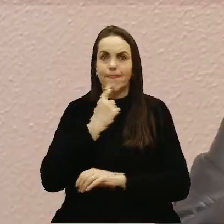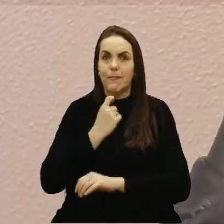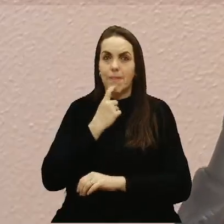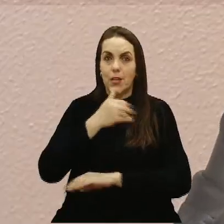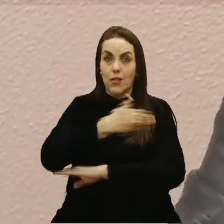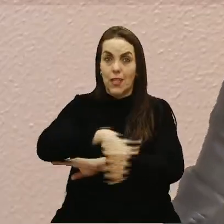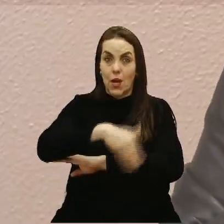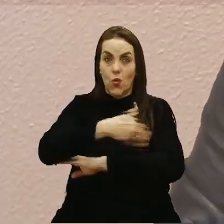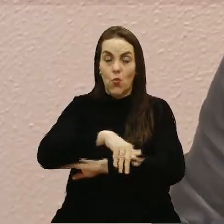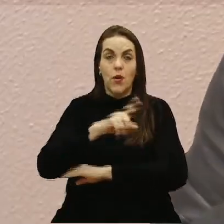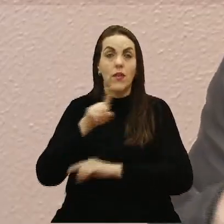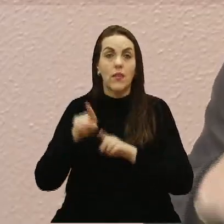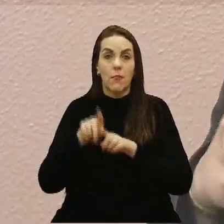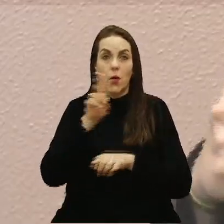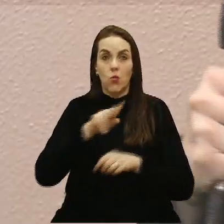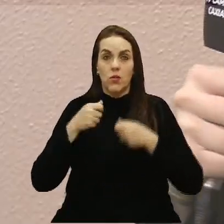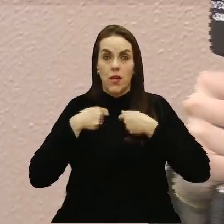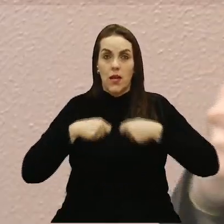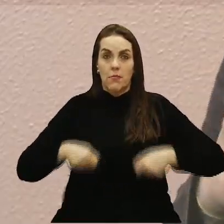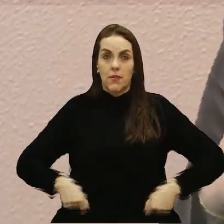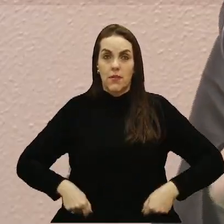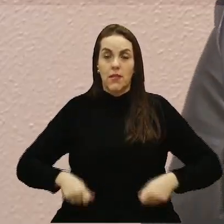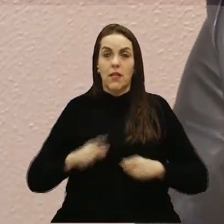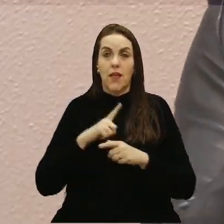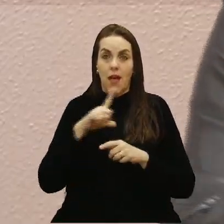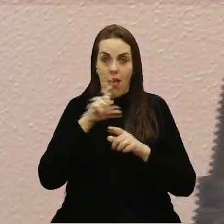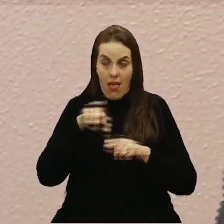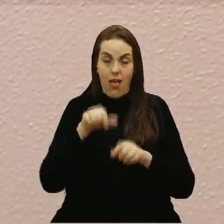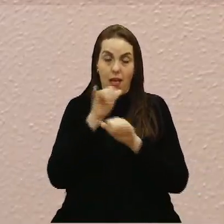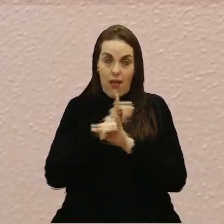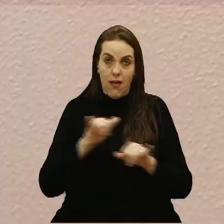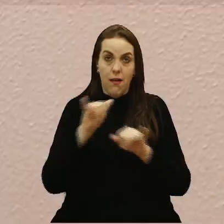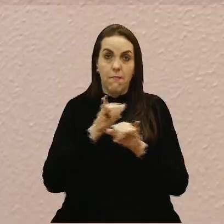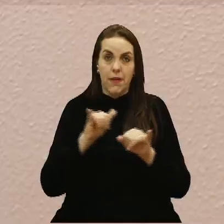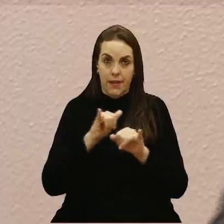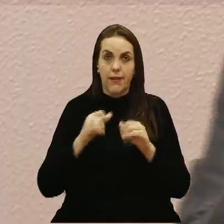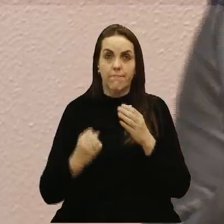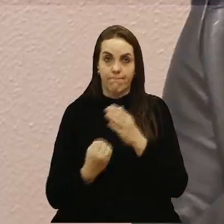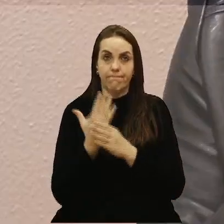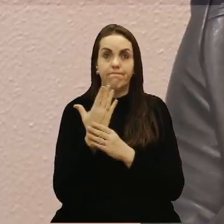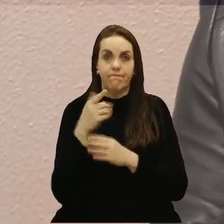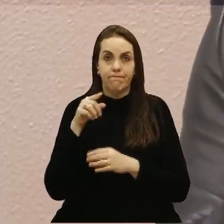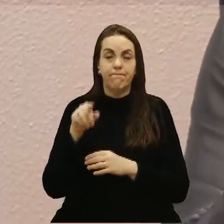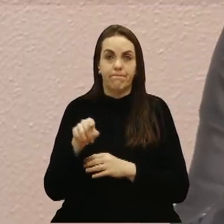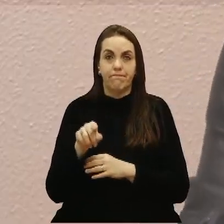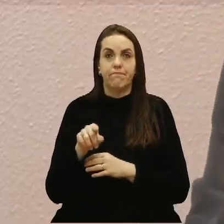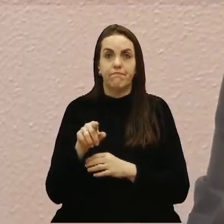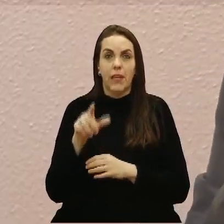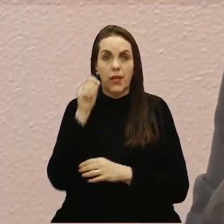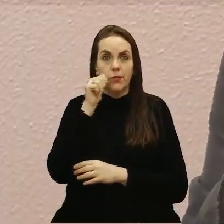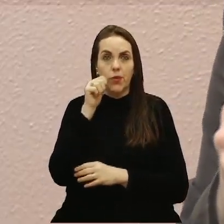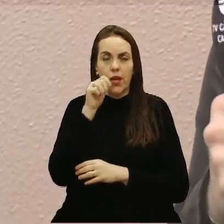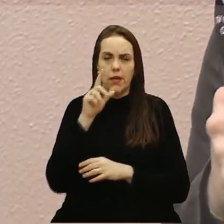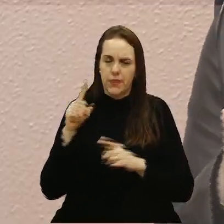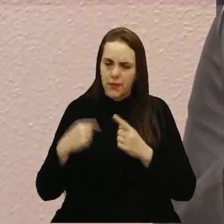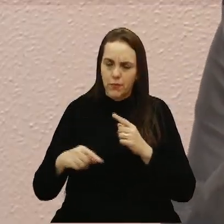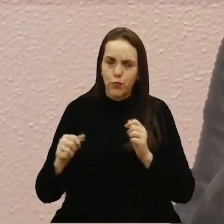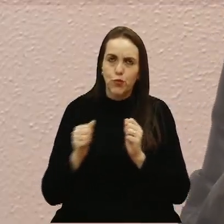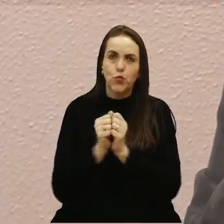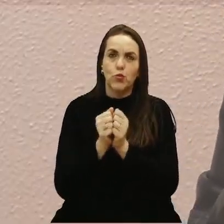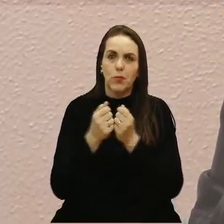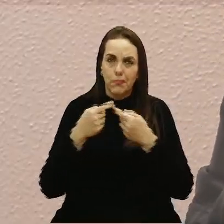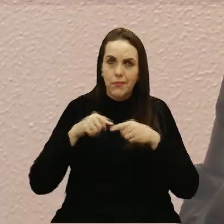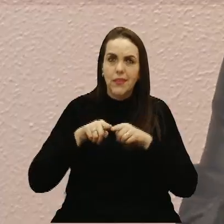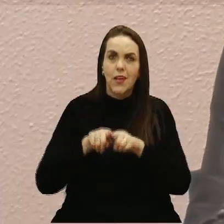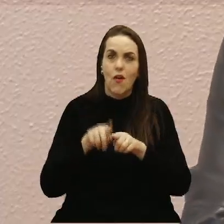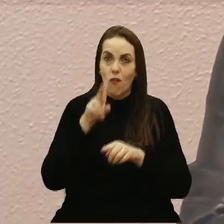uma camiseta, né, que faz parte da campanha que elas lançaram. Portanto, precisamos nos somar, precisamos unir forças, e